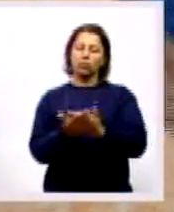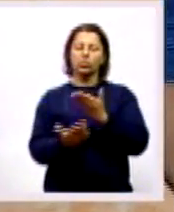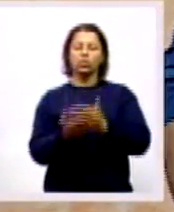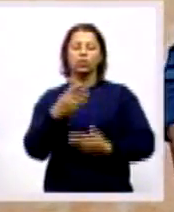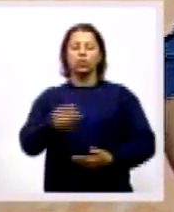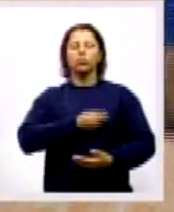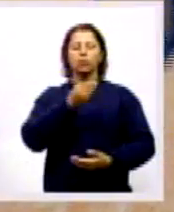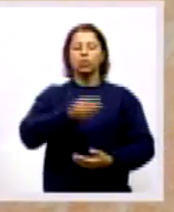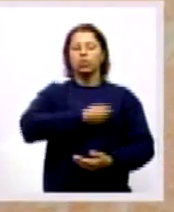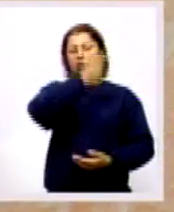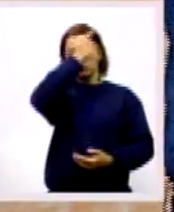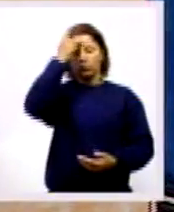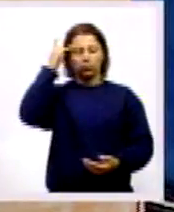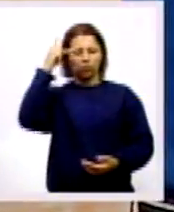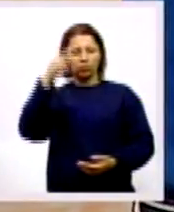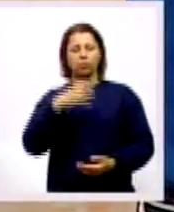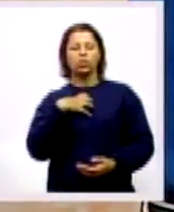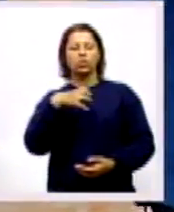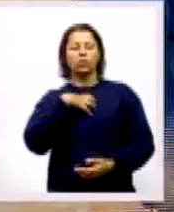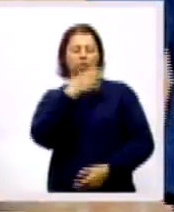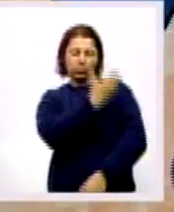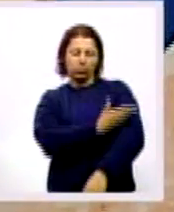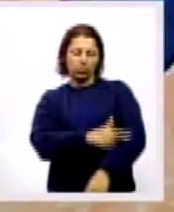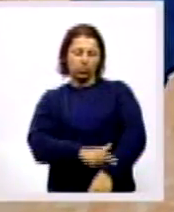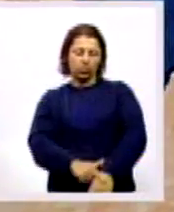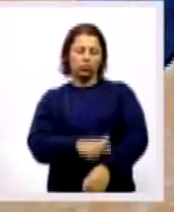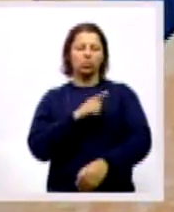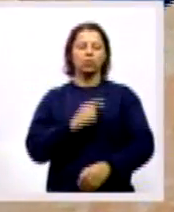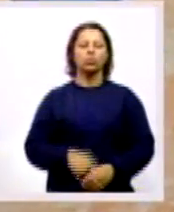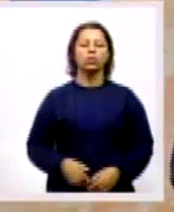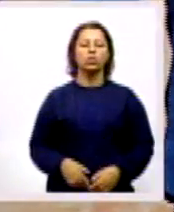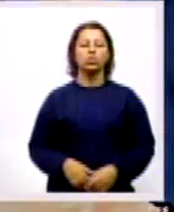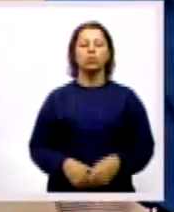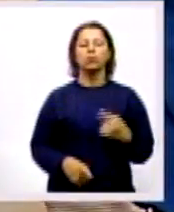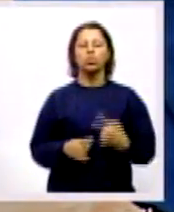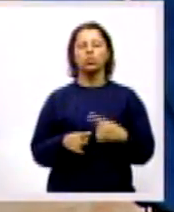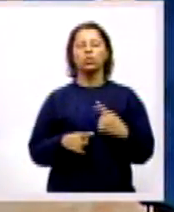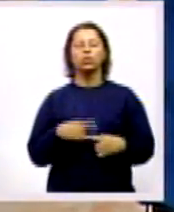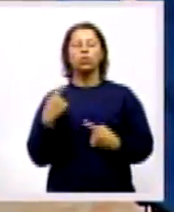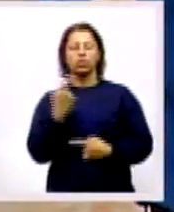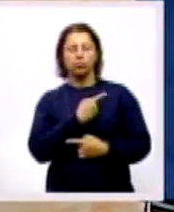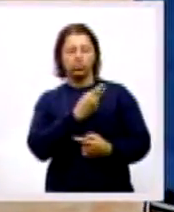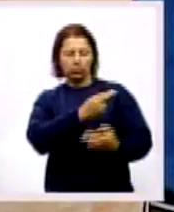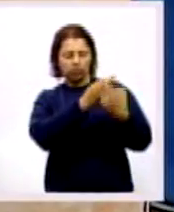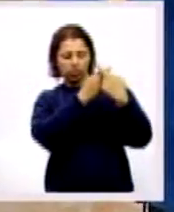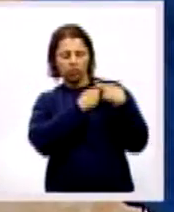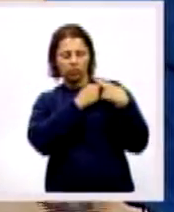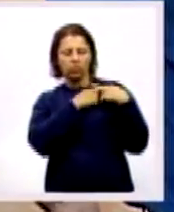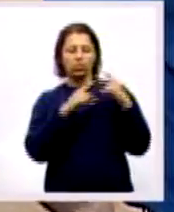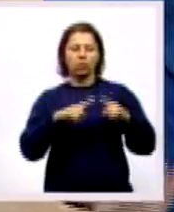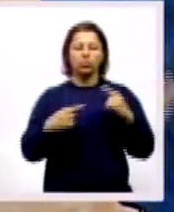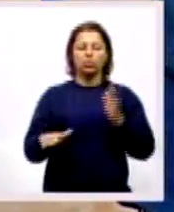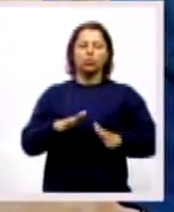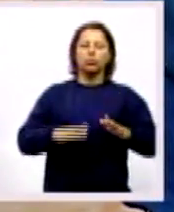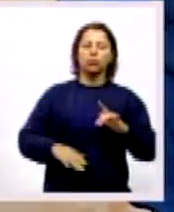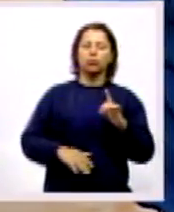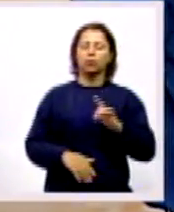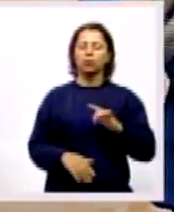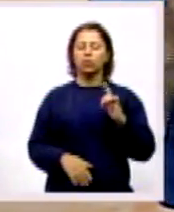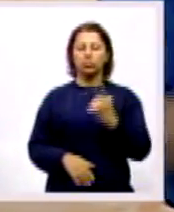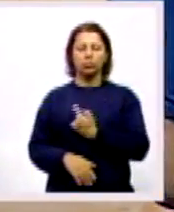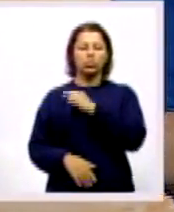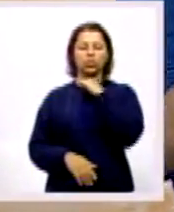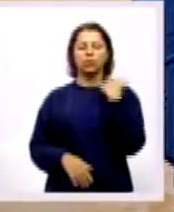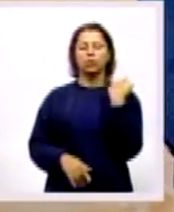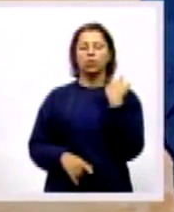como responsabilidade que nos leva à propriedade que já é nossa, mas que a gente corre o risco de morrer sem tomar posse, porque muitas